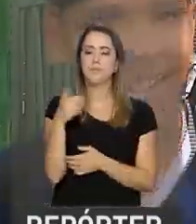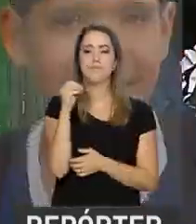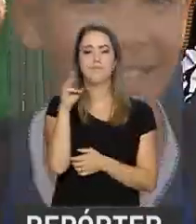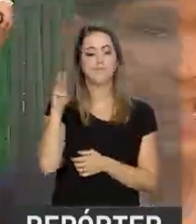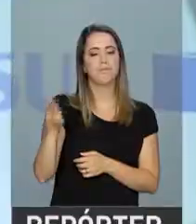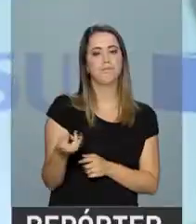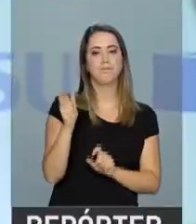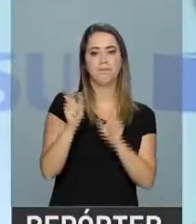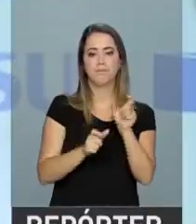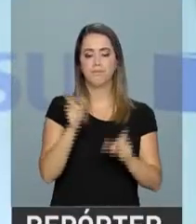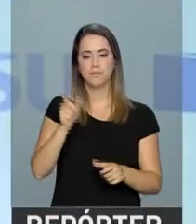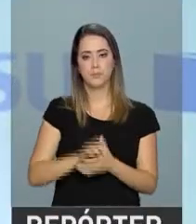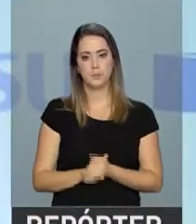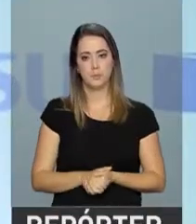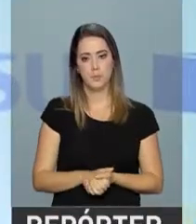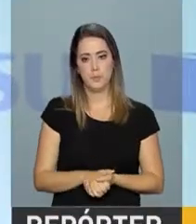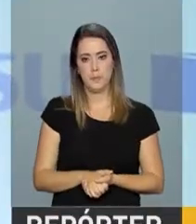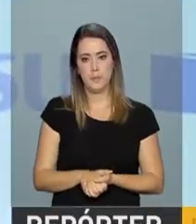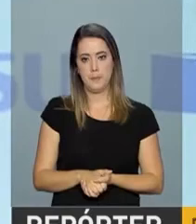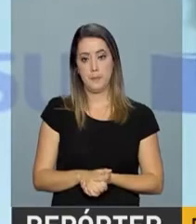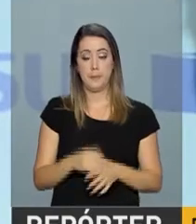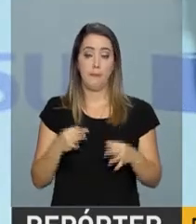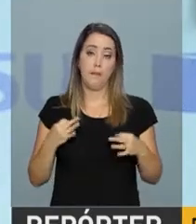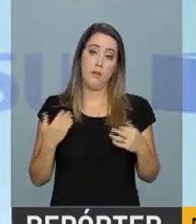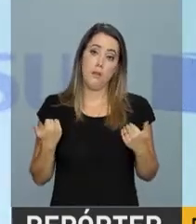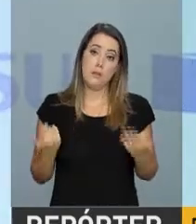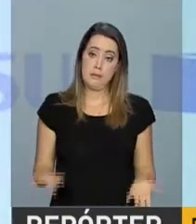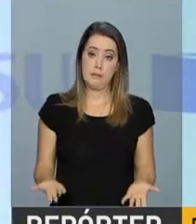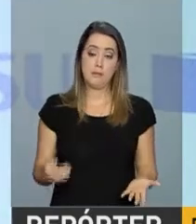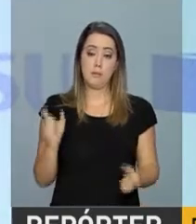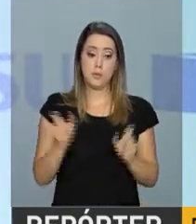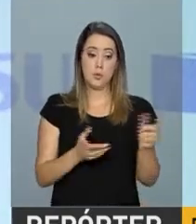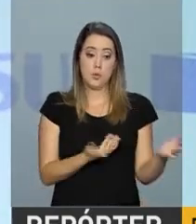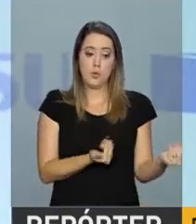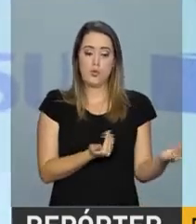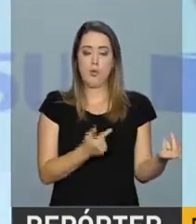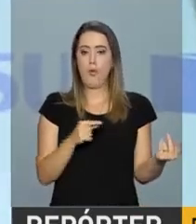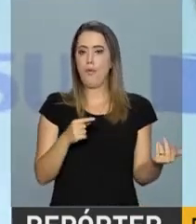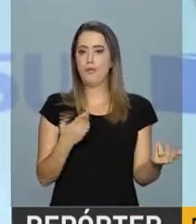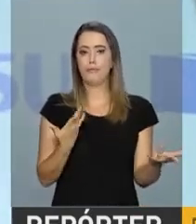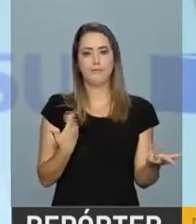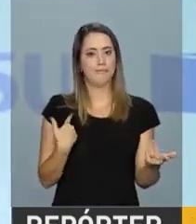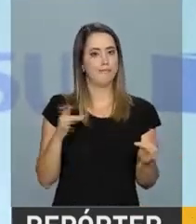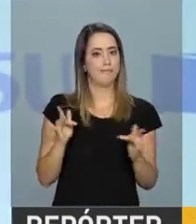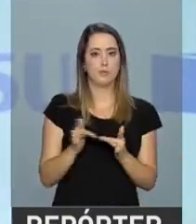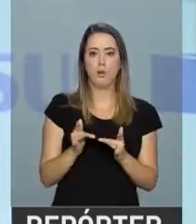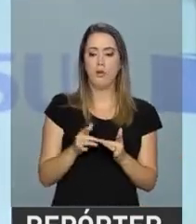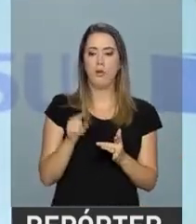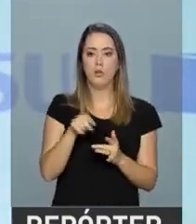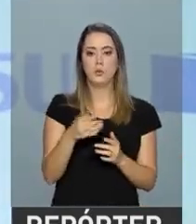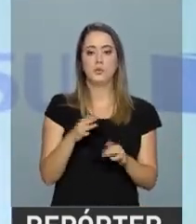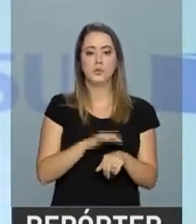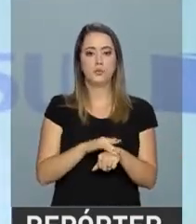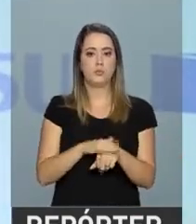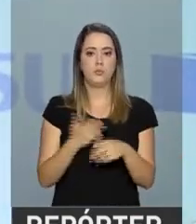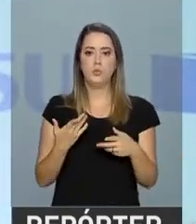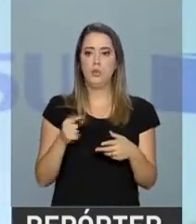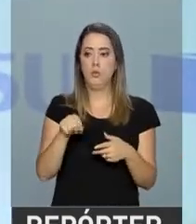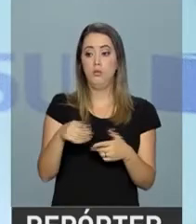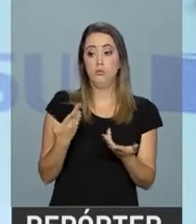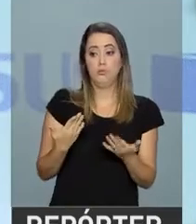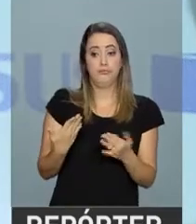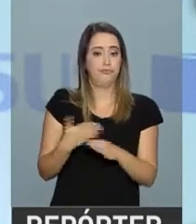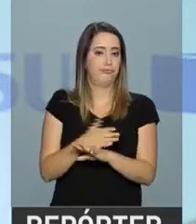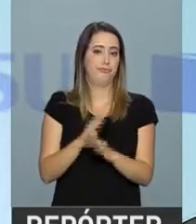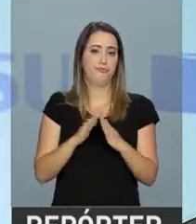adolescentes evidente que adolescentes não não tinha acham com problemas de saúde cultura não vão à unidade